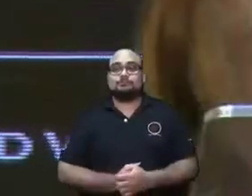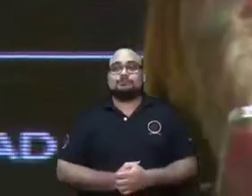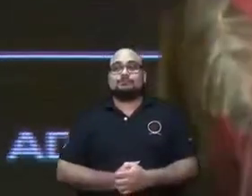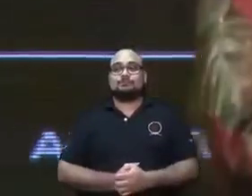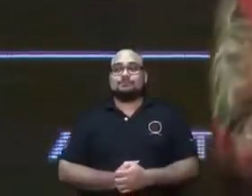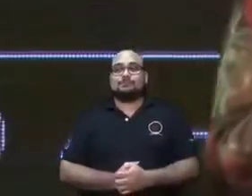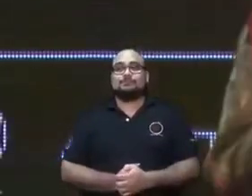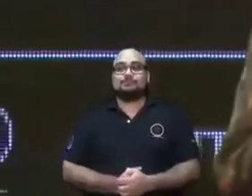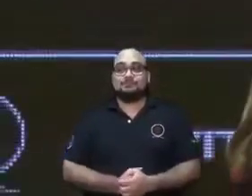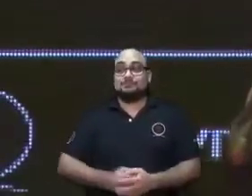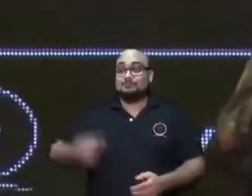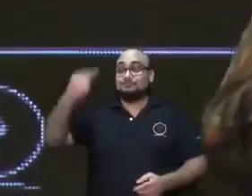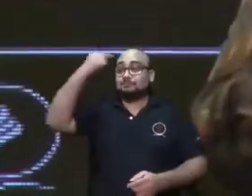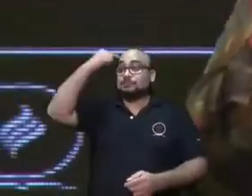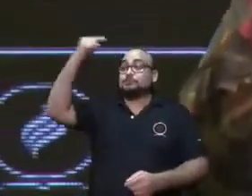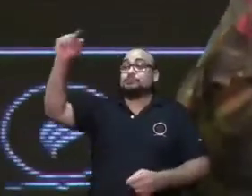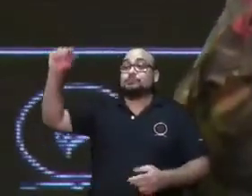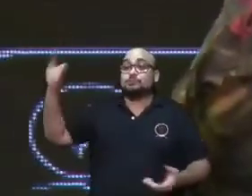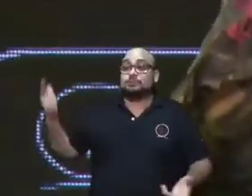de azar.